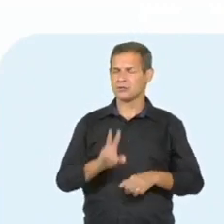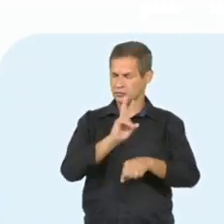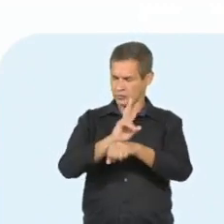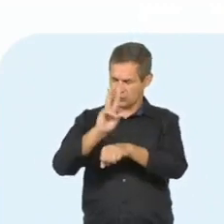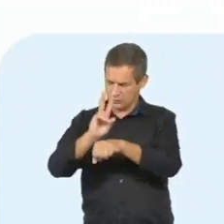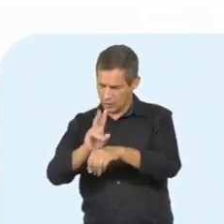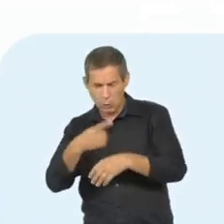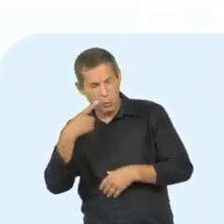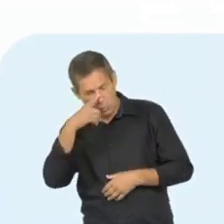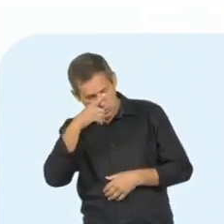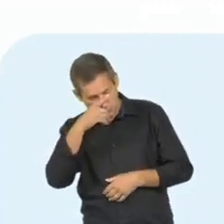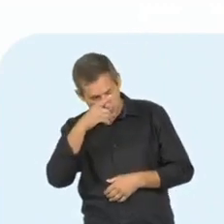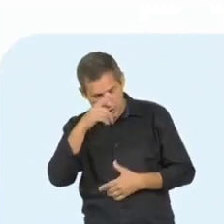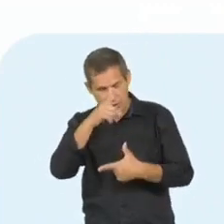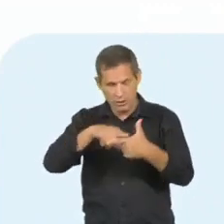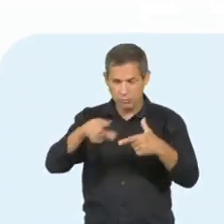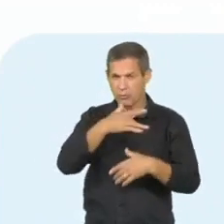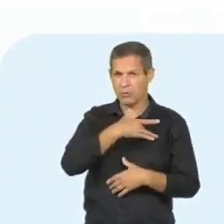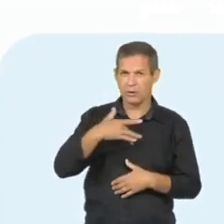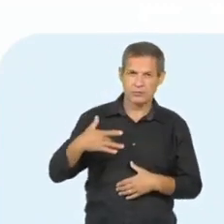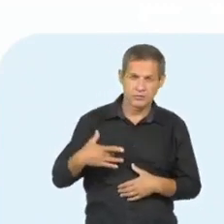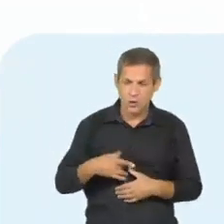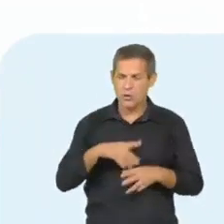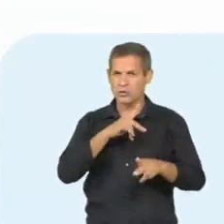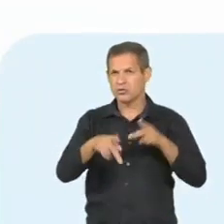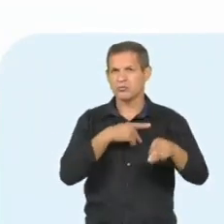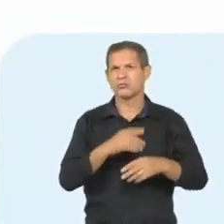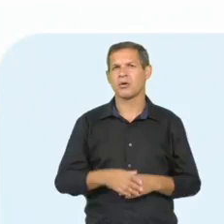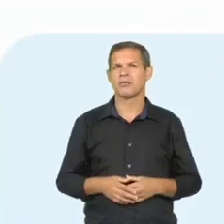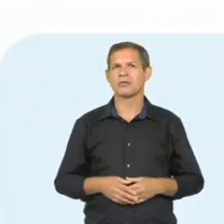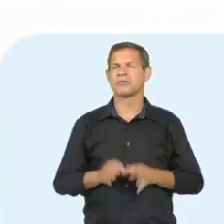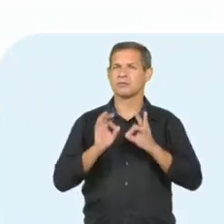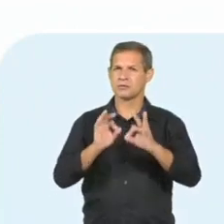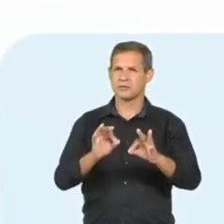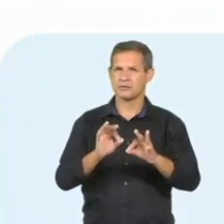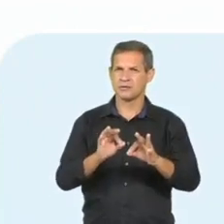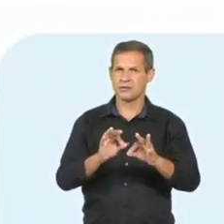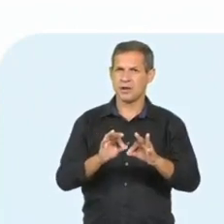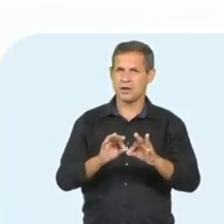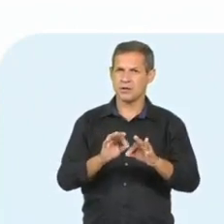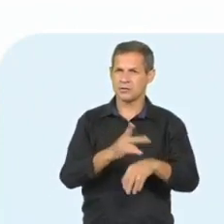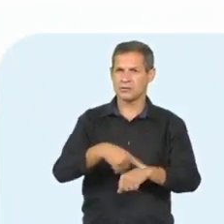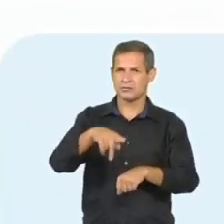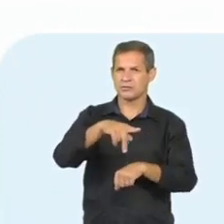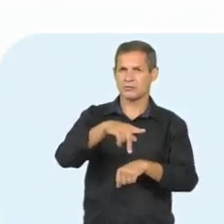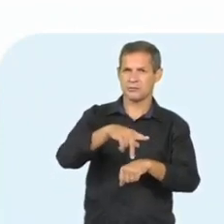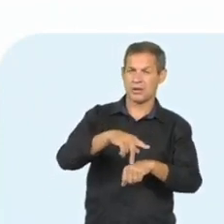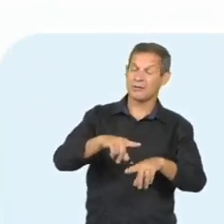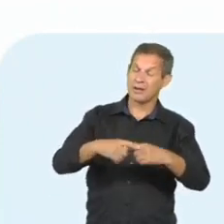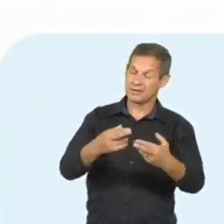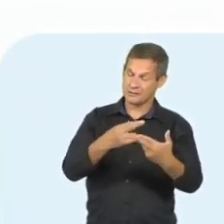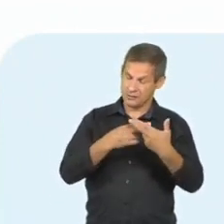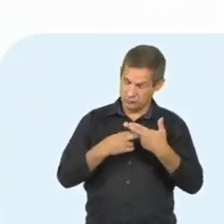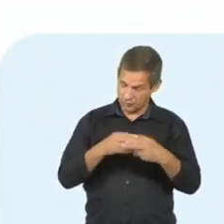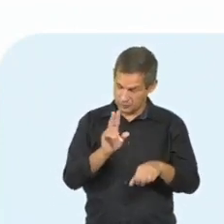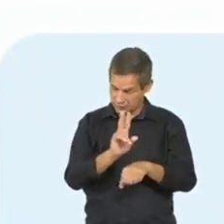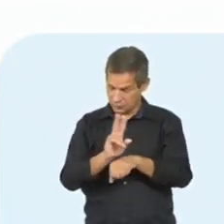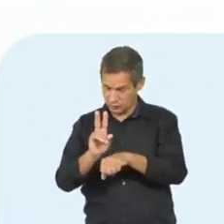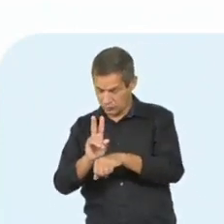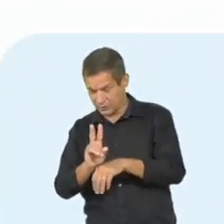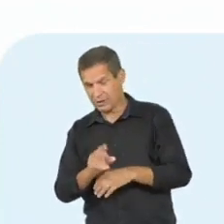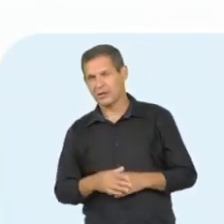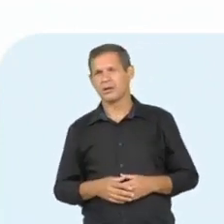controla riscos e danos à saúde de populações de um determinado território. As funções da vigilância